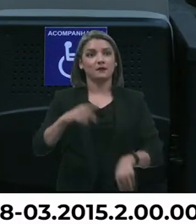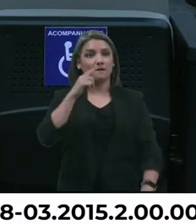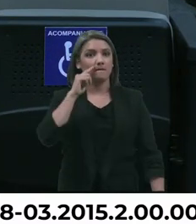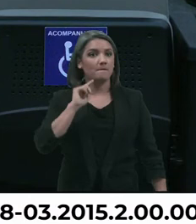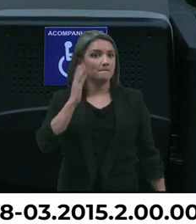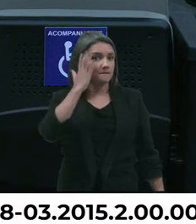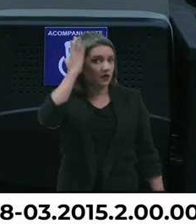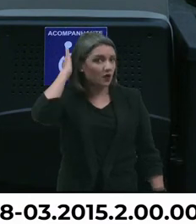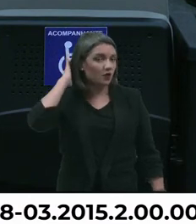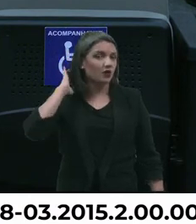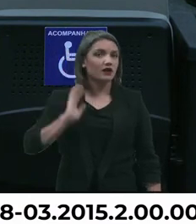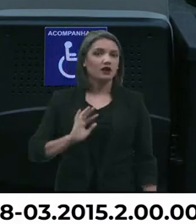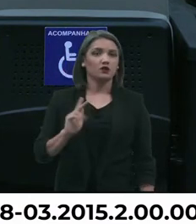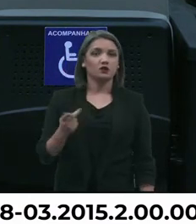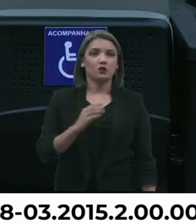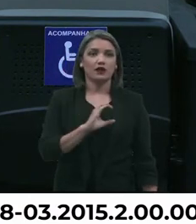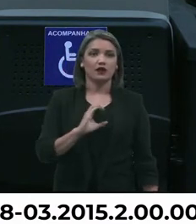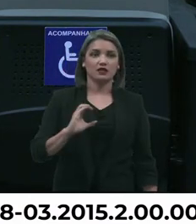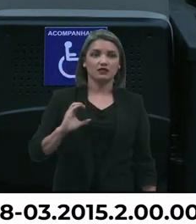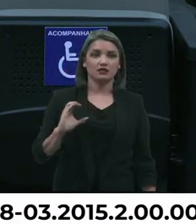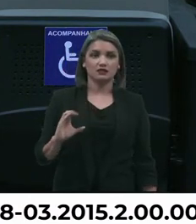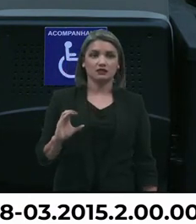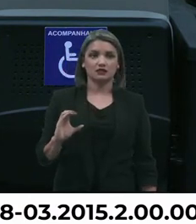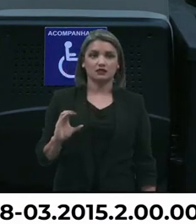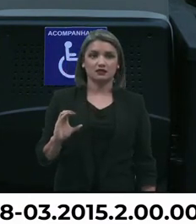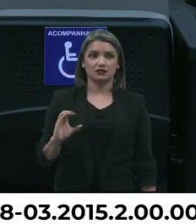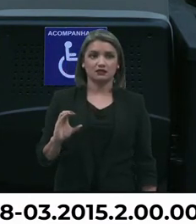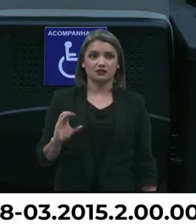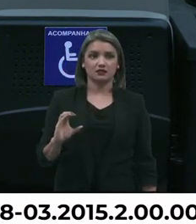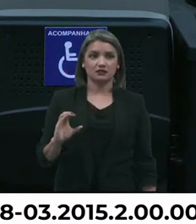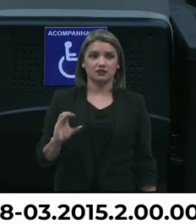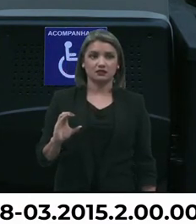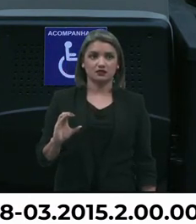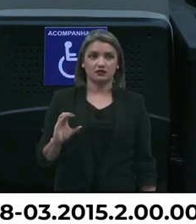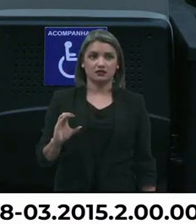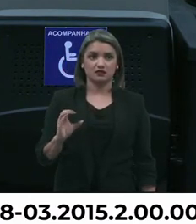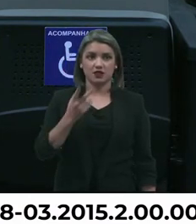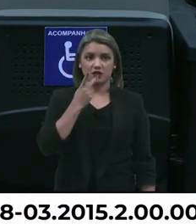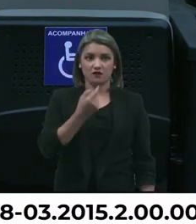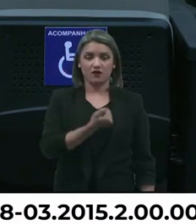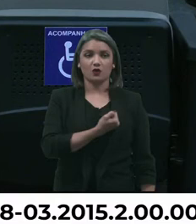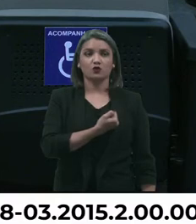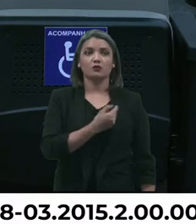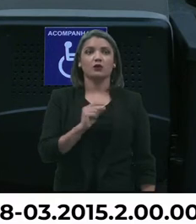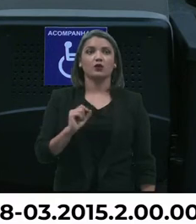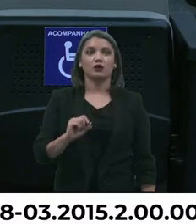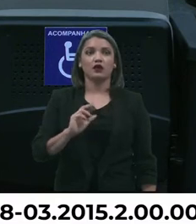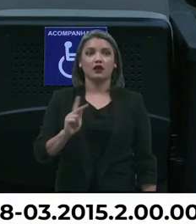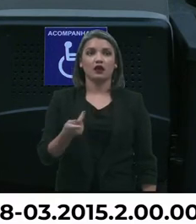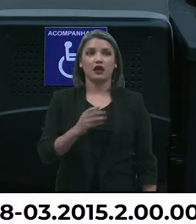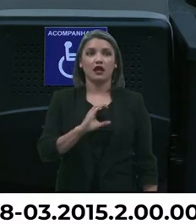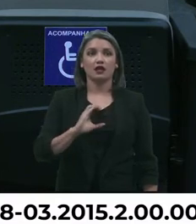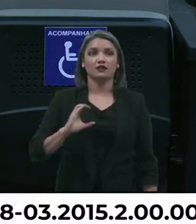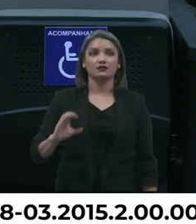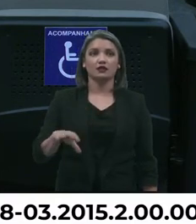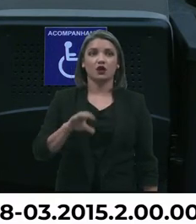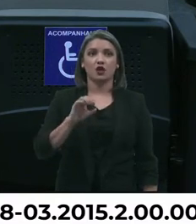precisamente no habeas corpus. Vou já citar o número dele aqui. Habeas